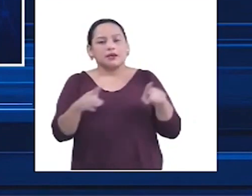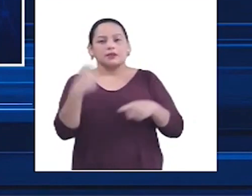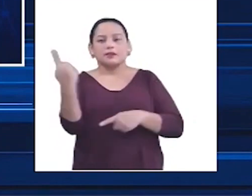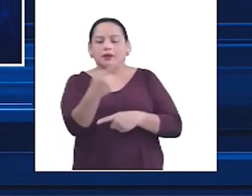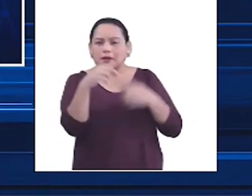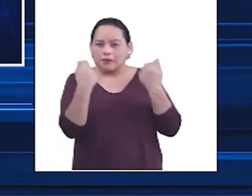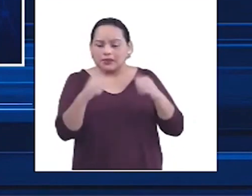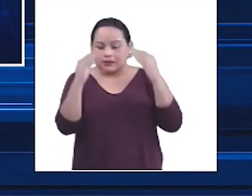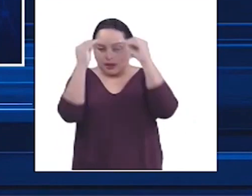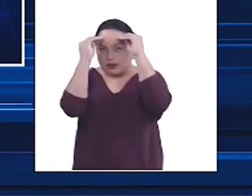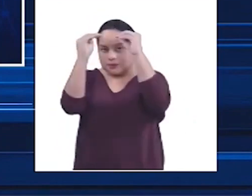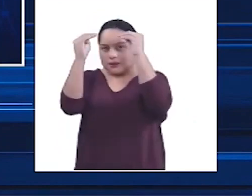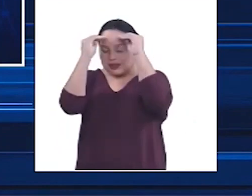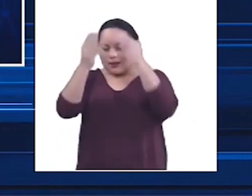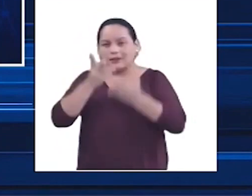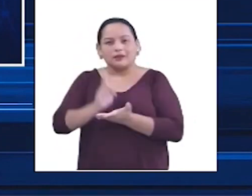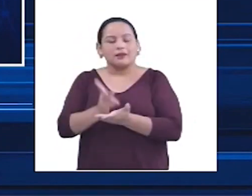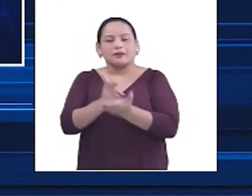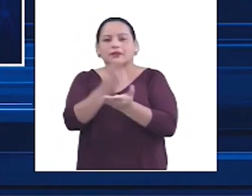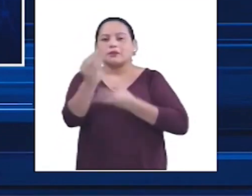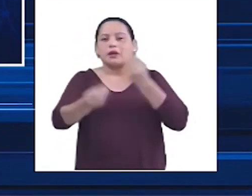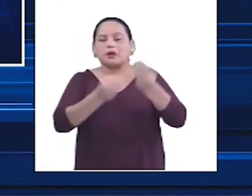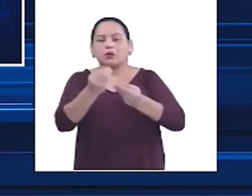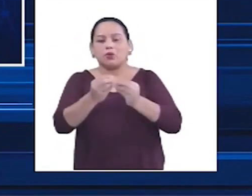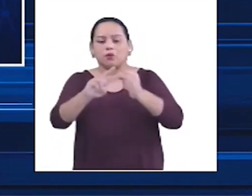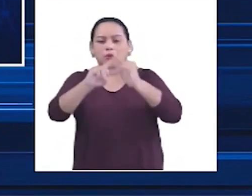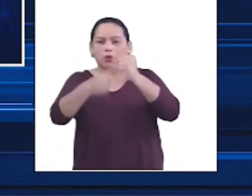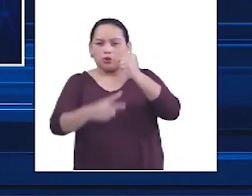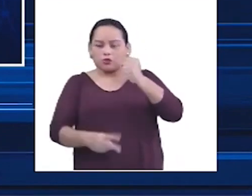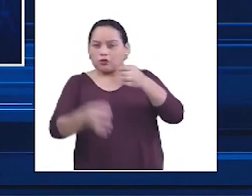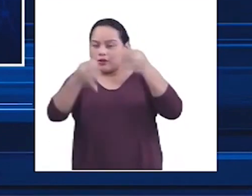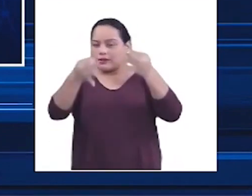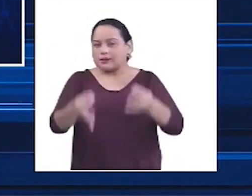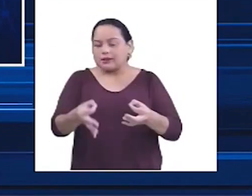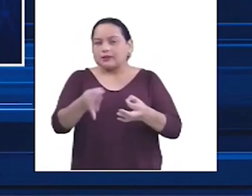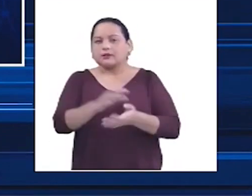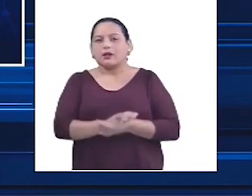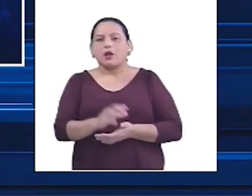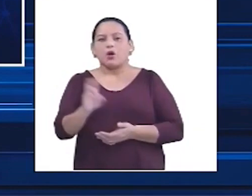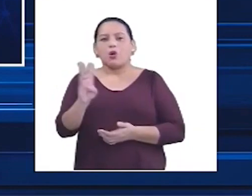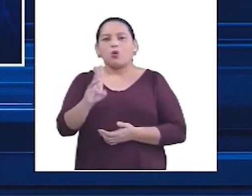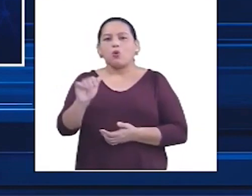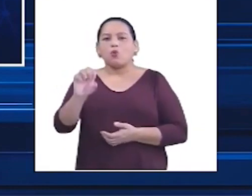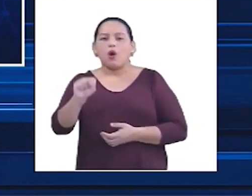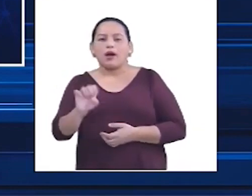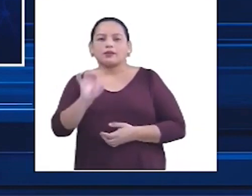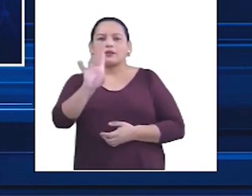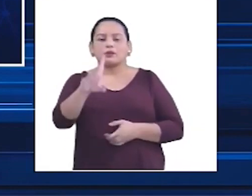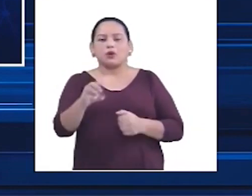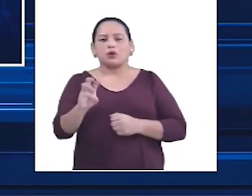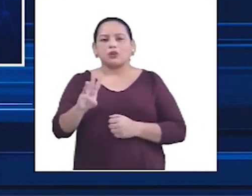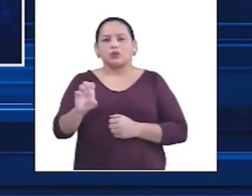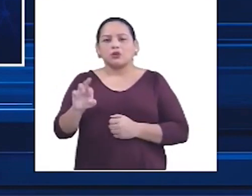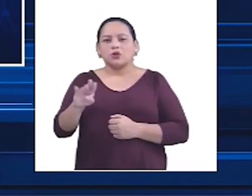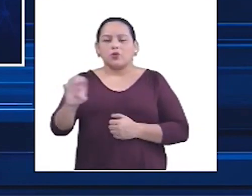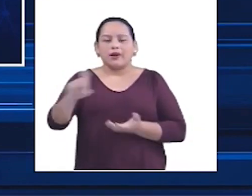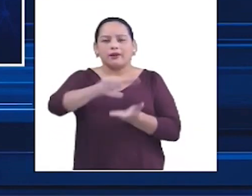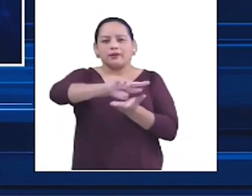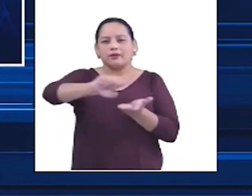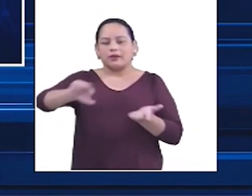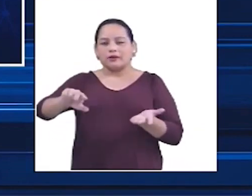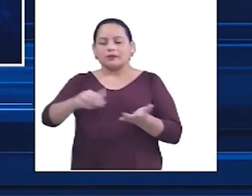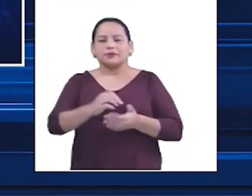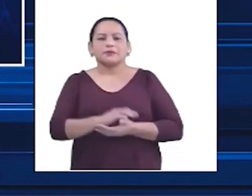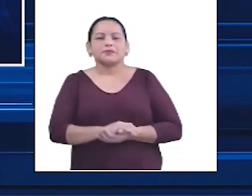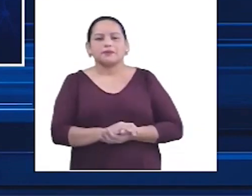sempre respeitar, né, a conjugação correta. Was com singular e were com plural.